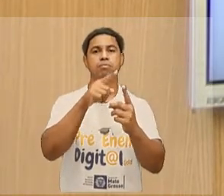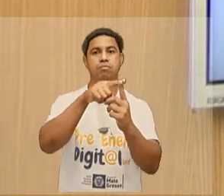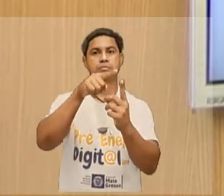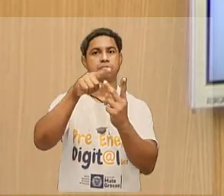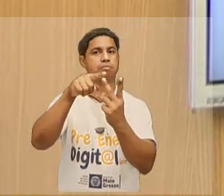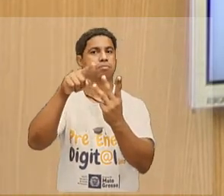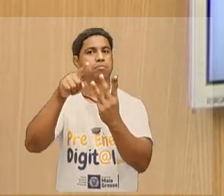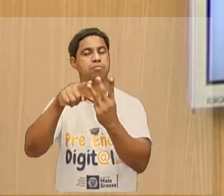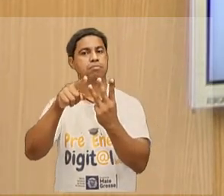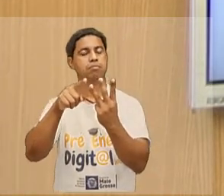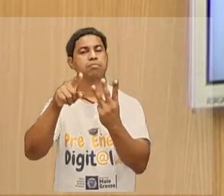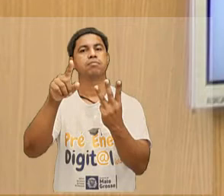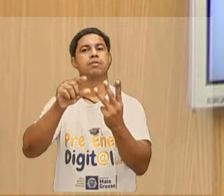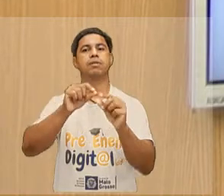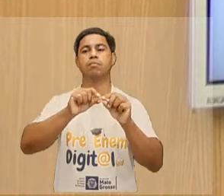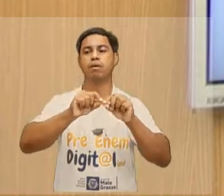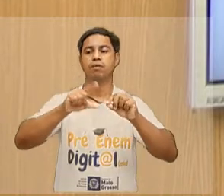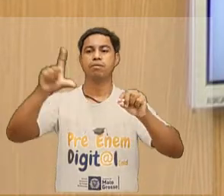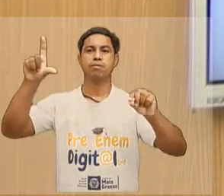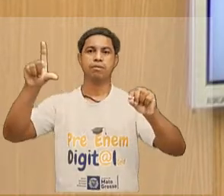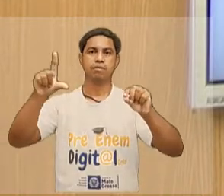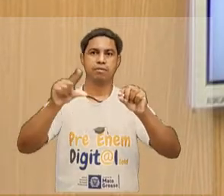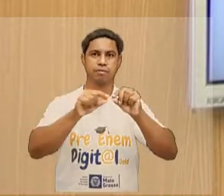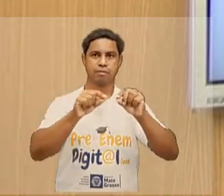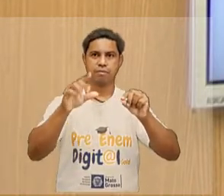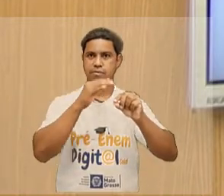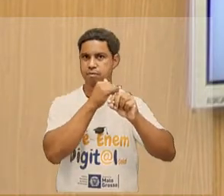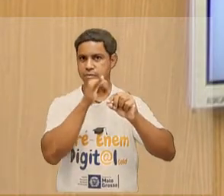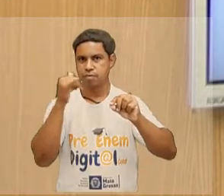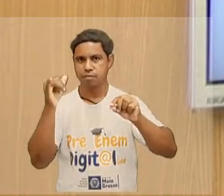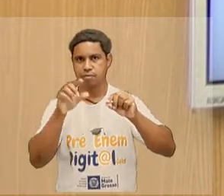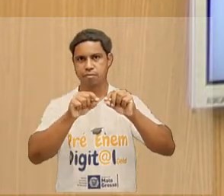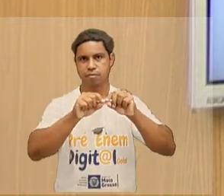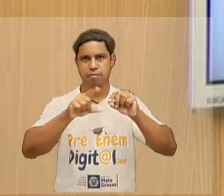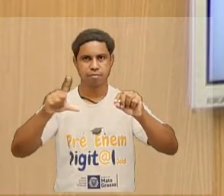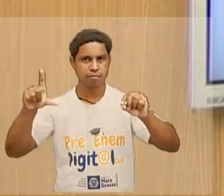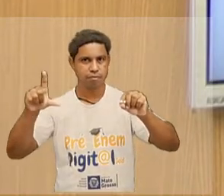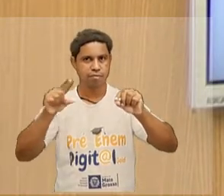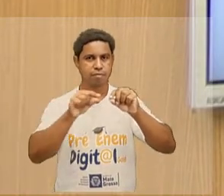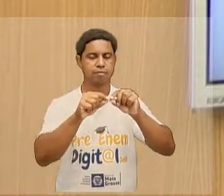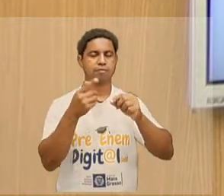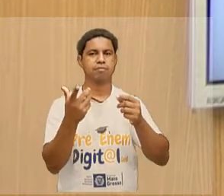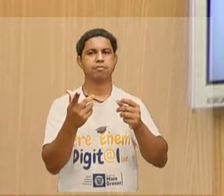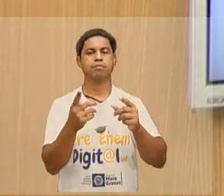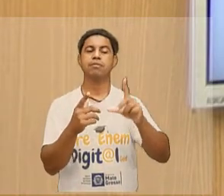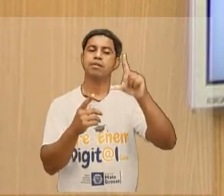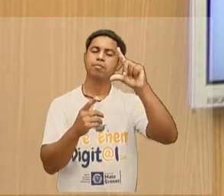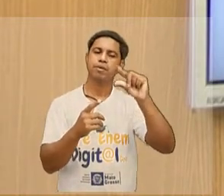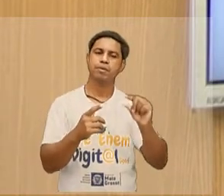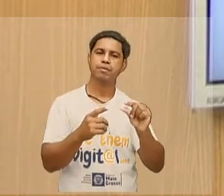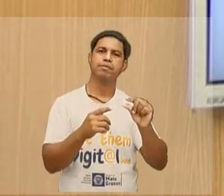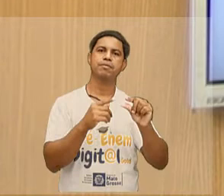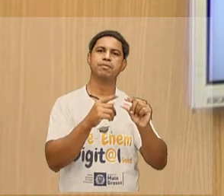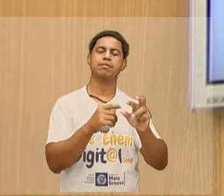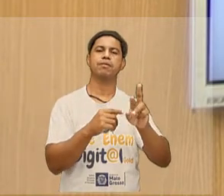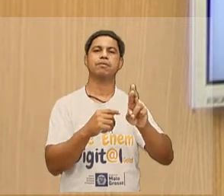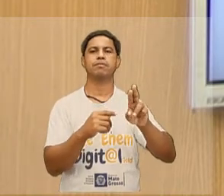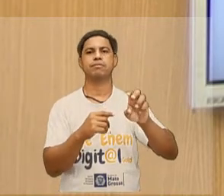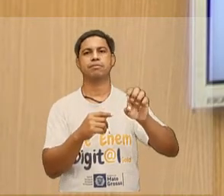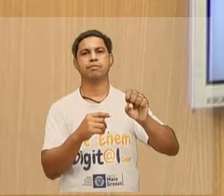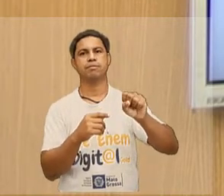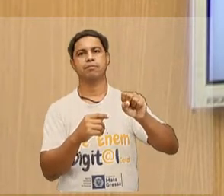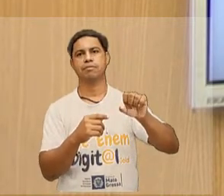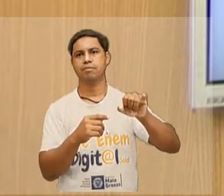maior intensidade de corrente elétrica? A menor resistência. Se aqui for 1, 2 e 3,